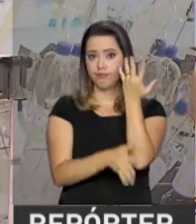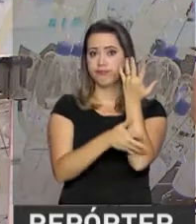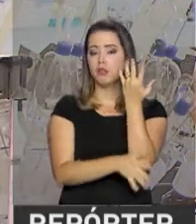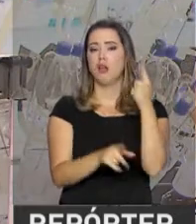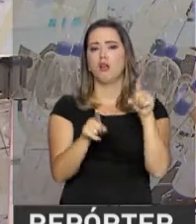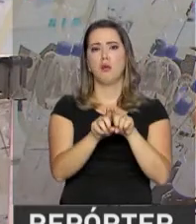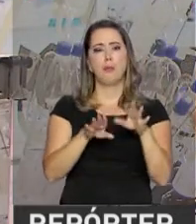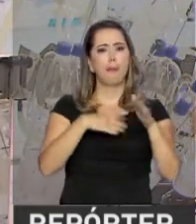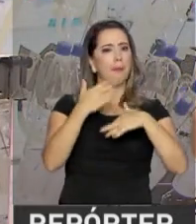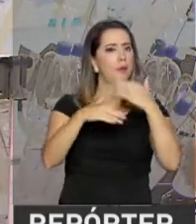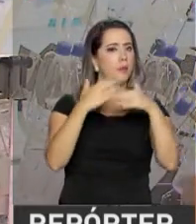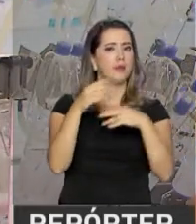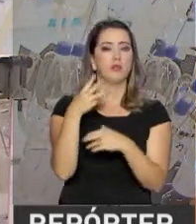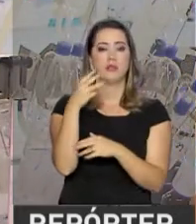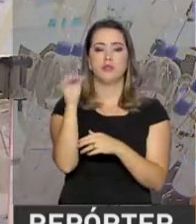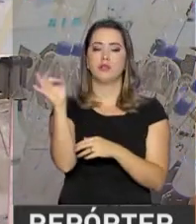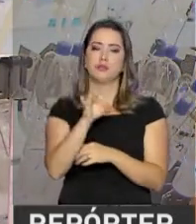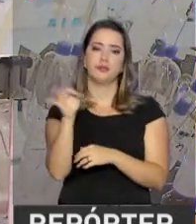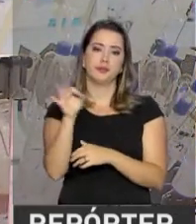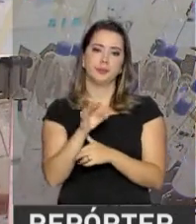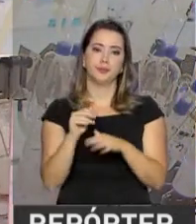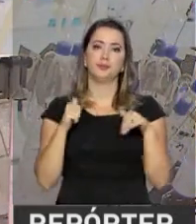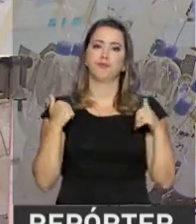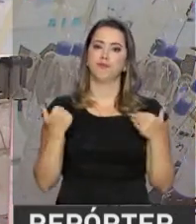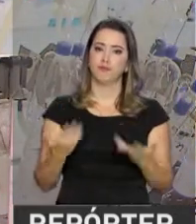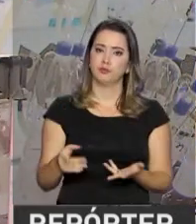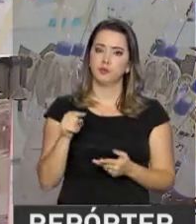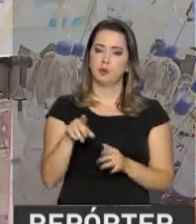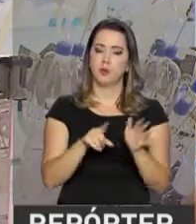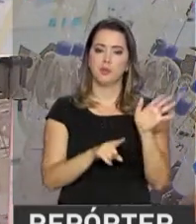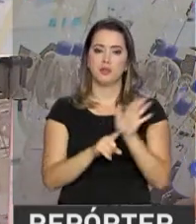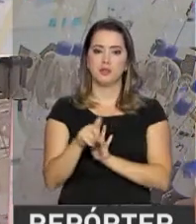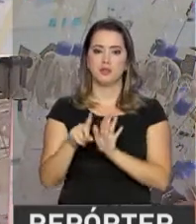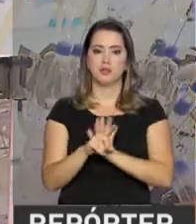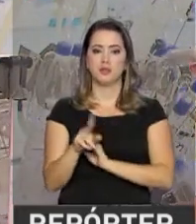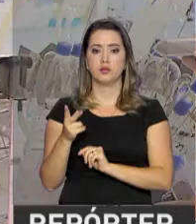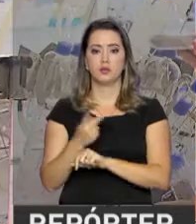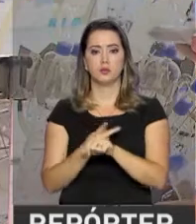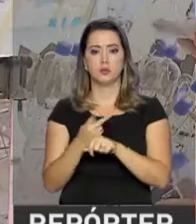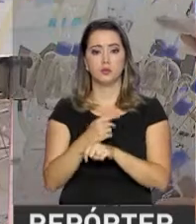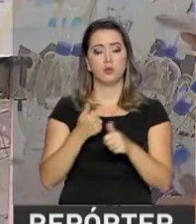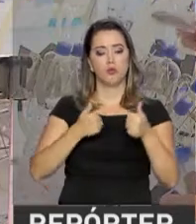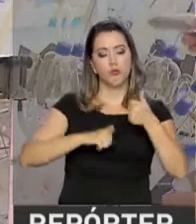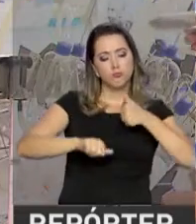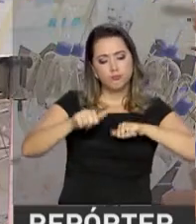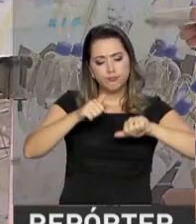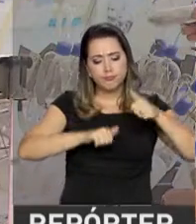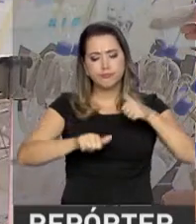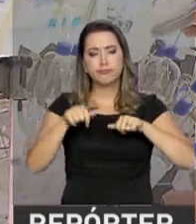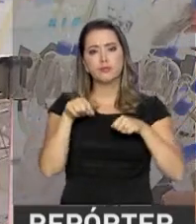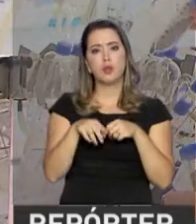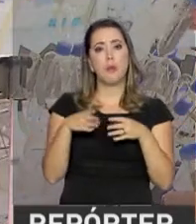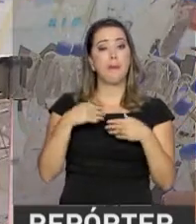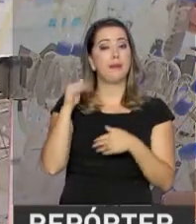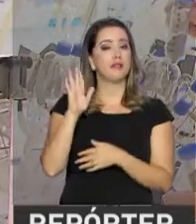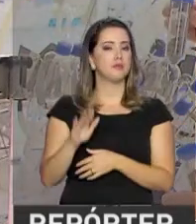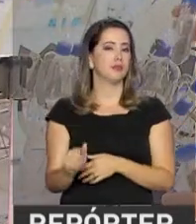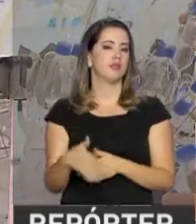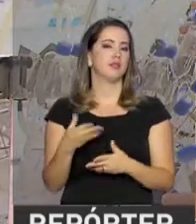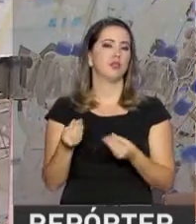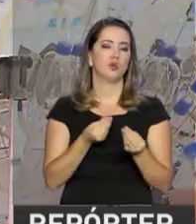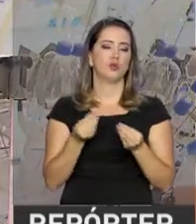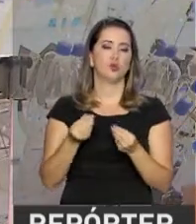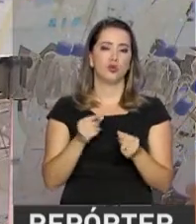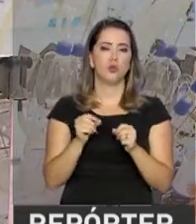produção pode aumentar em até 30% pra isso pesquisadores buscam em laboratório uma forma mais barata de se produzir